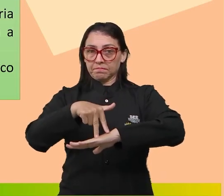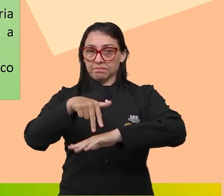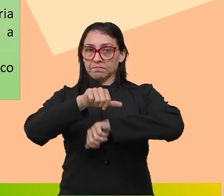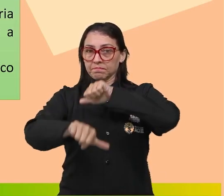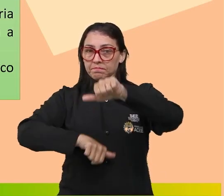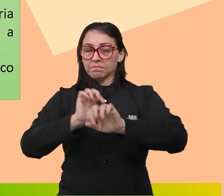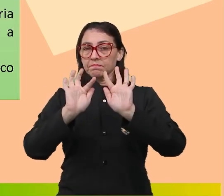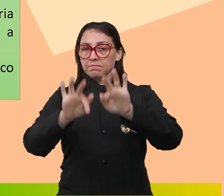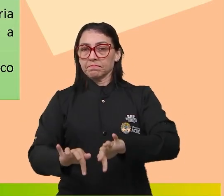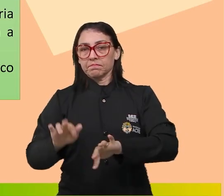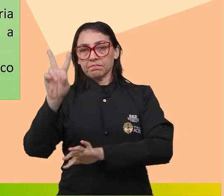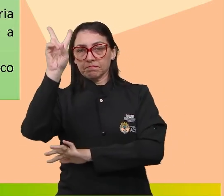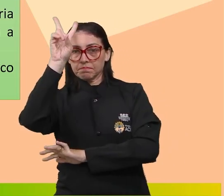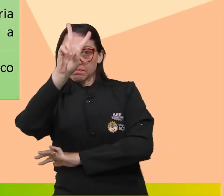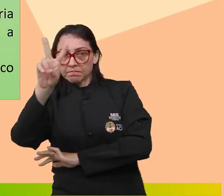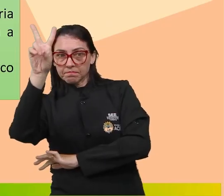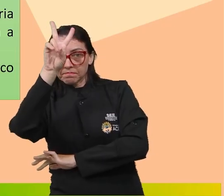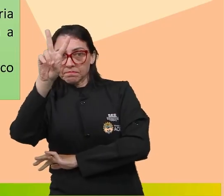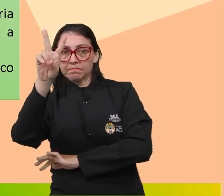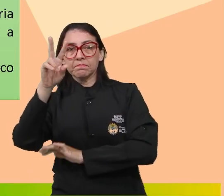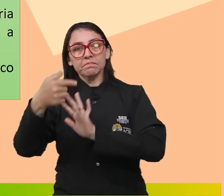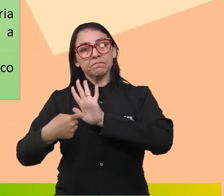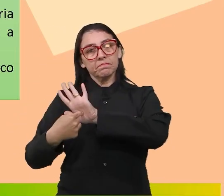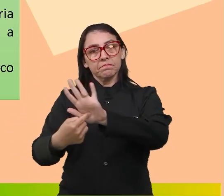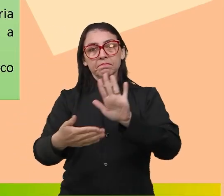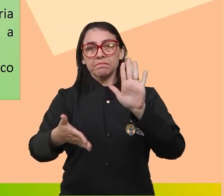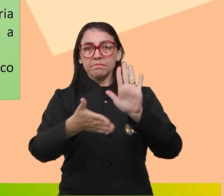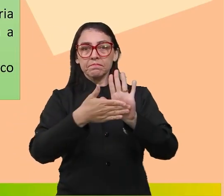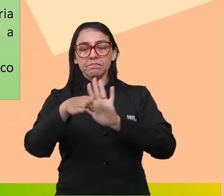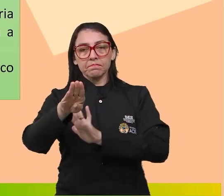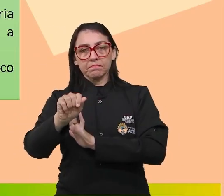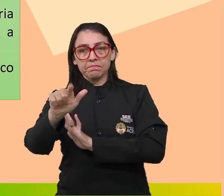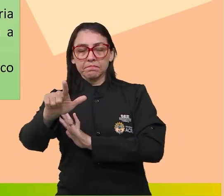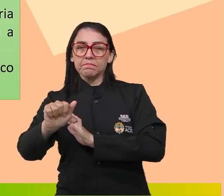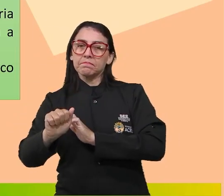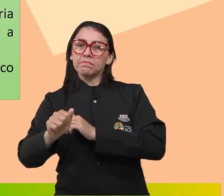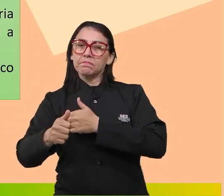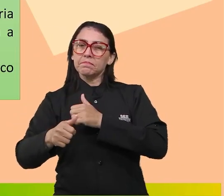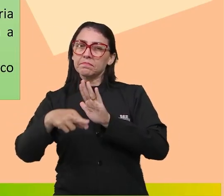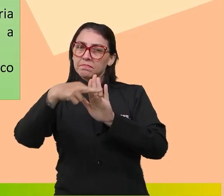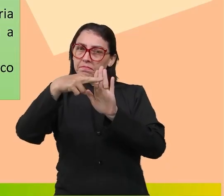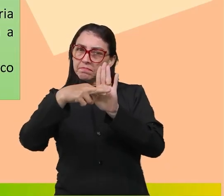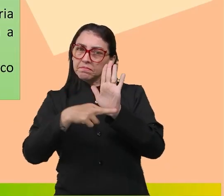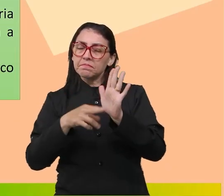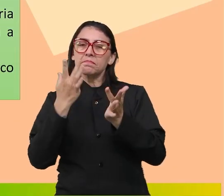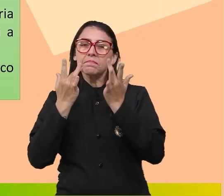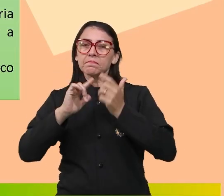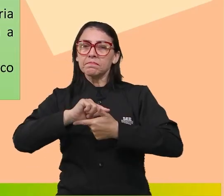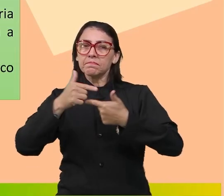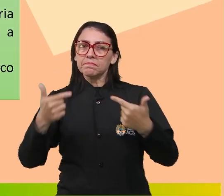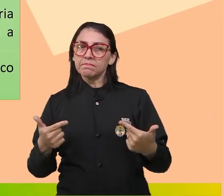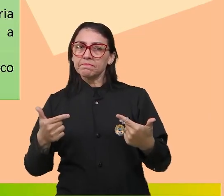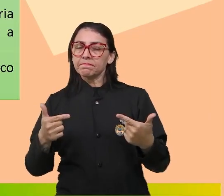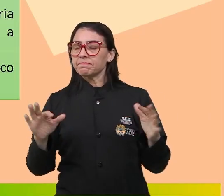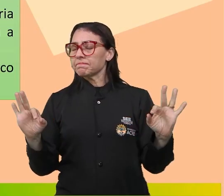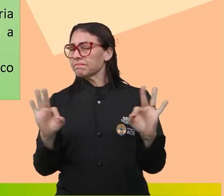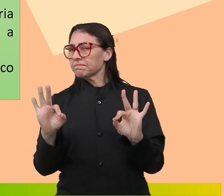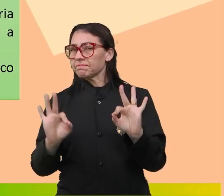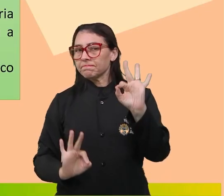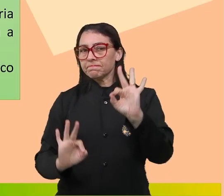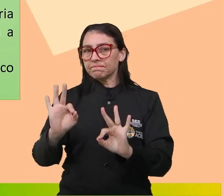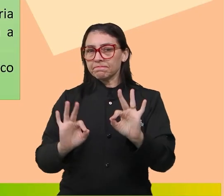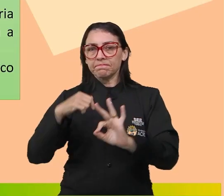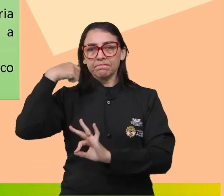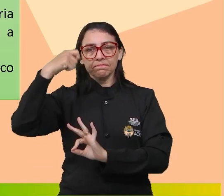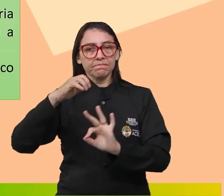protagonista e mudar o fim da história, evidencia que a proposta de Boal se aproxima das regras do teatro tradicional para a preparação